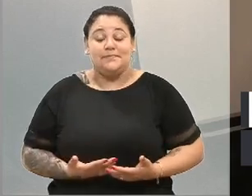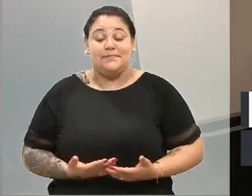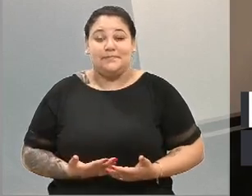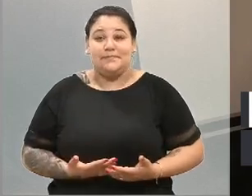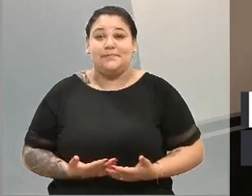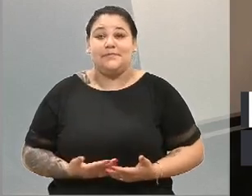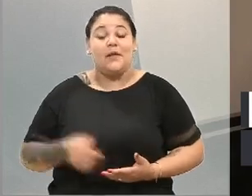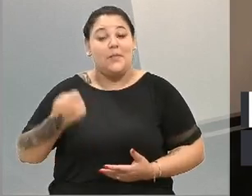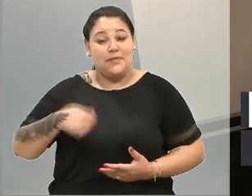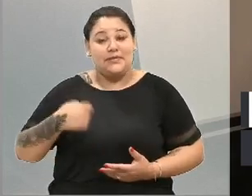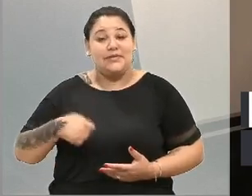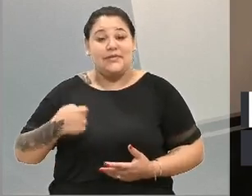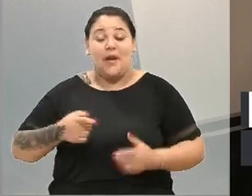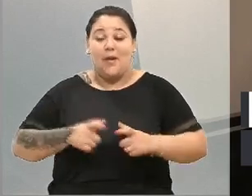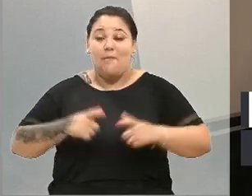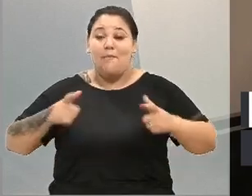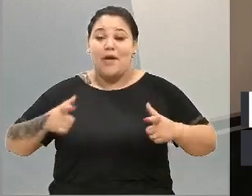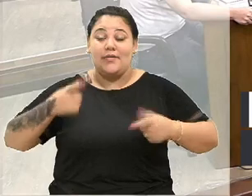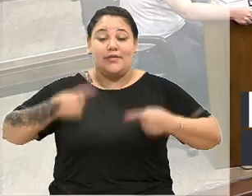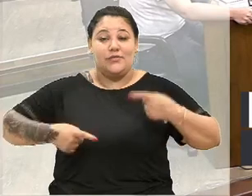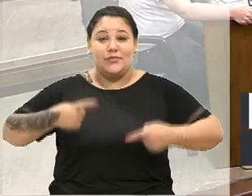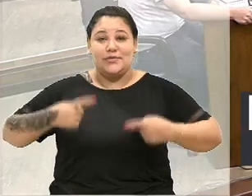mas precisamos ampliar esse debate.